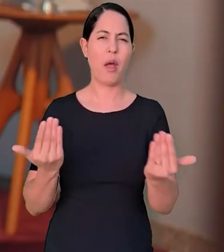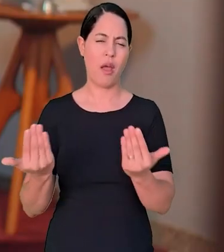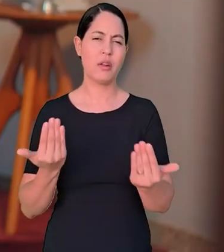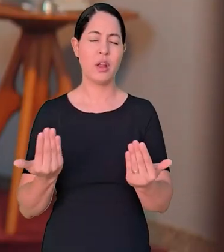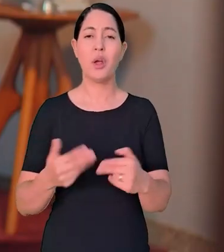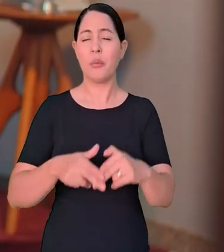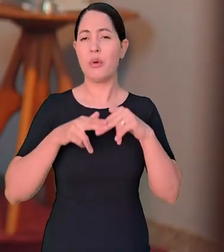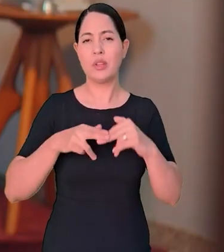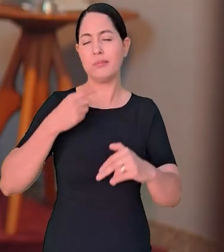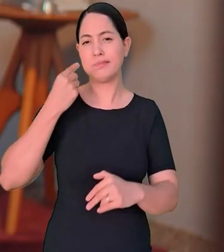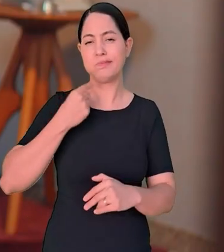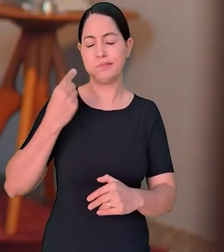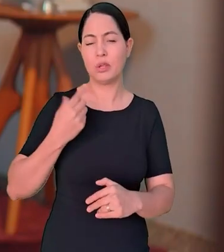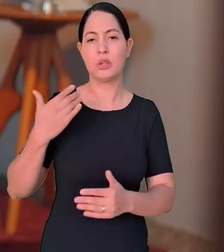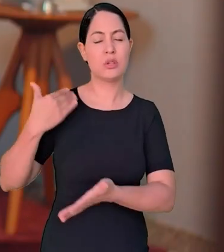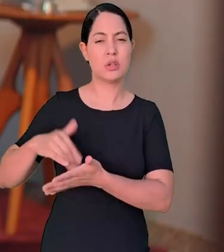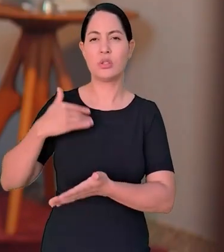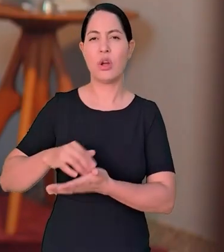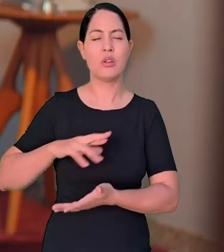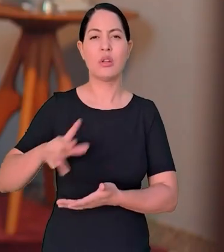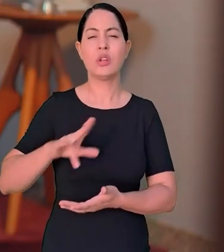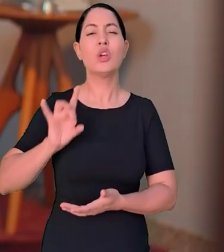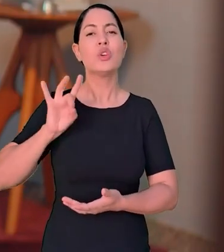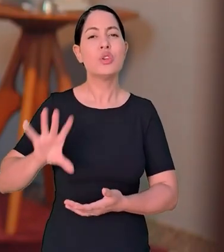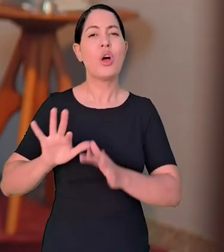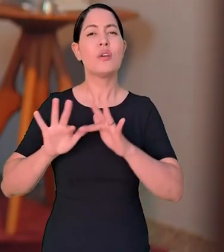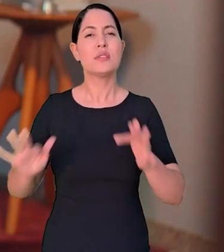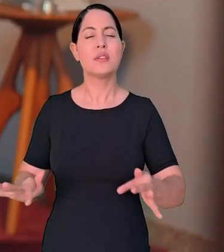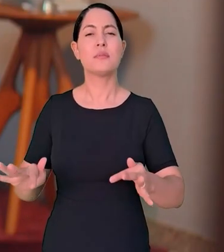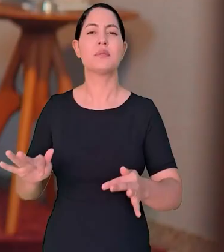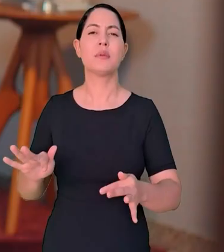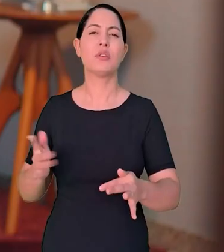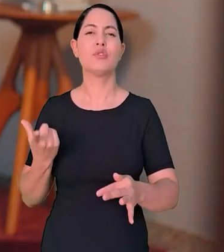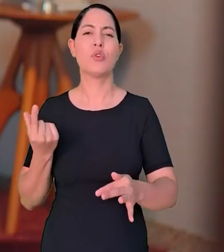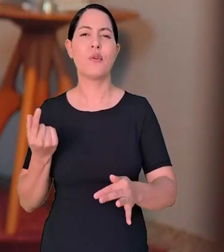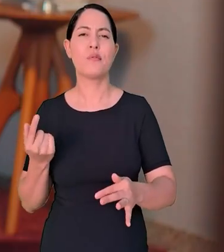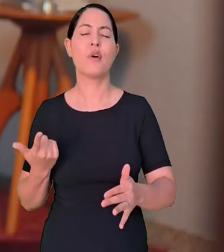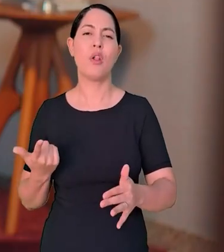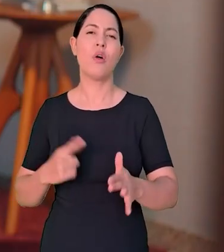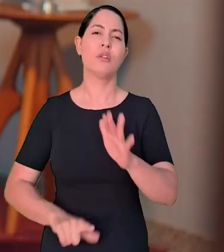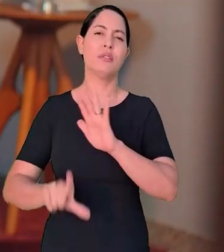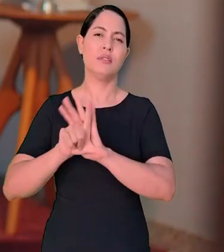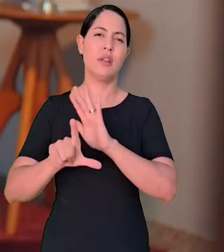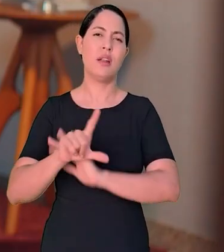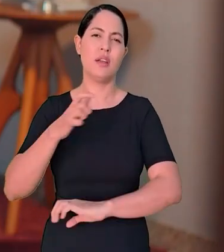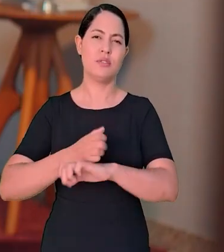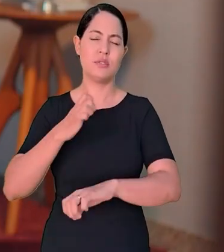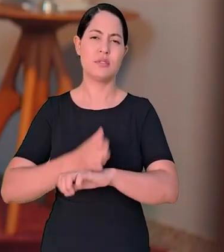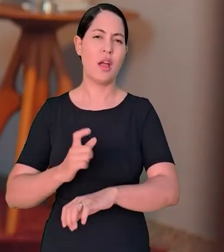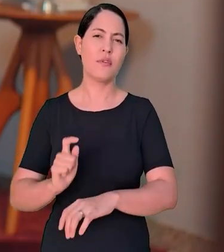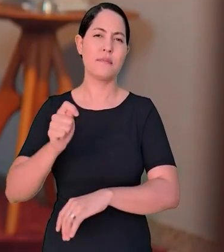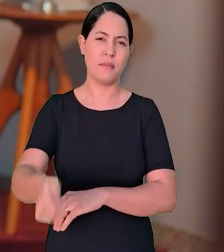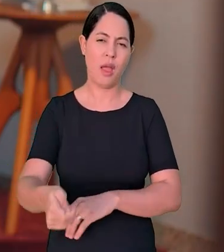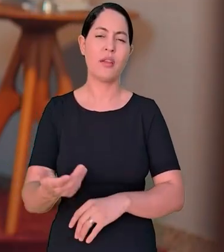para o advogado, não há custo para o escritório, a não ser o mínimo ali que a lei de estágio impõe que